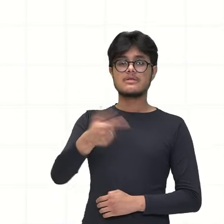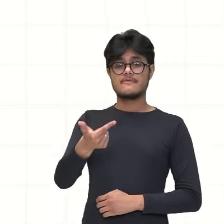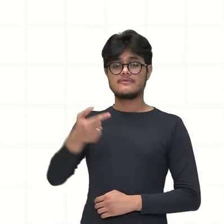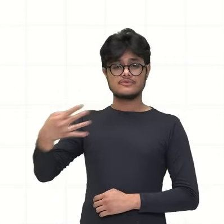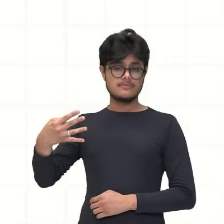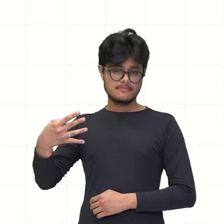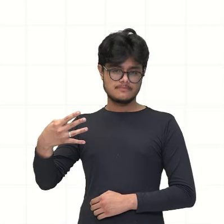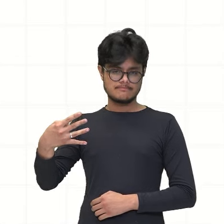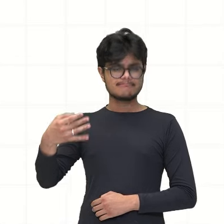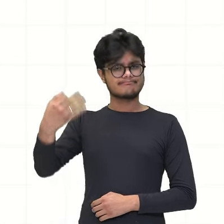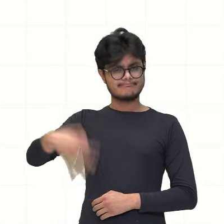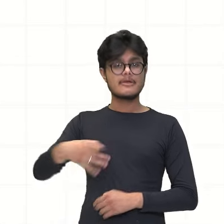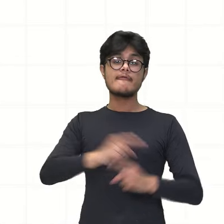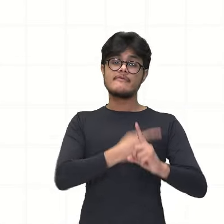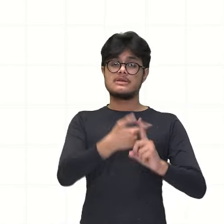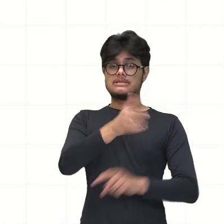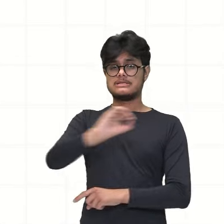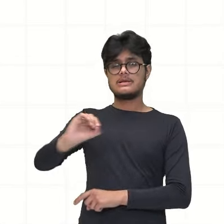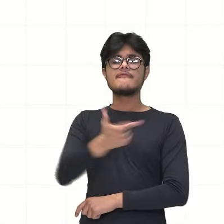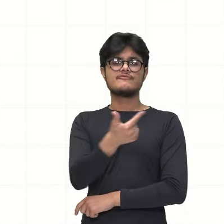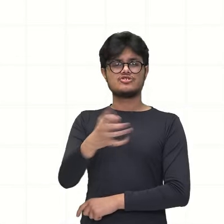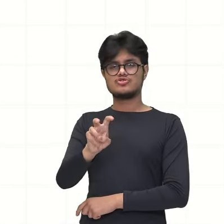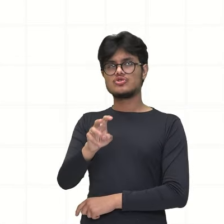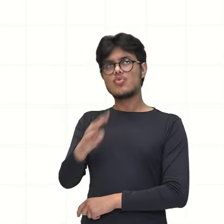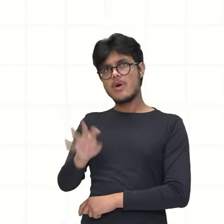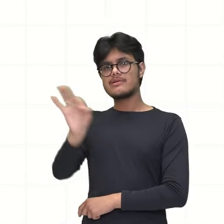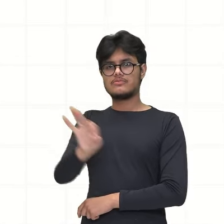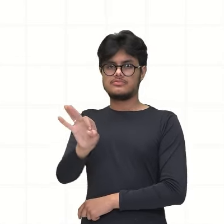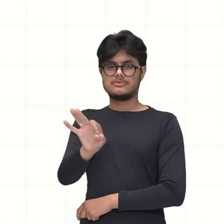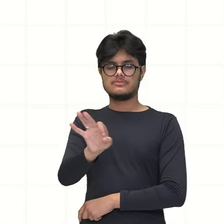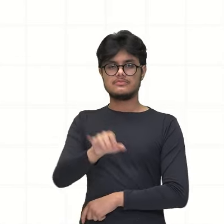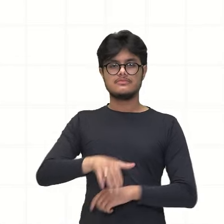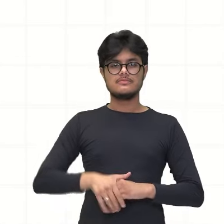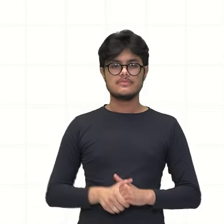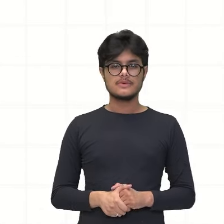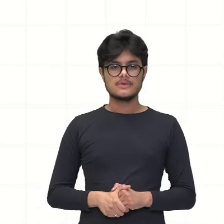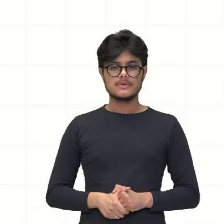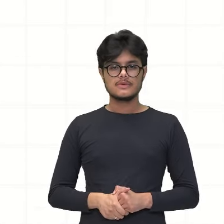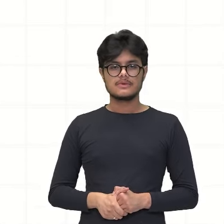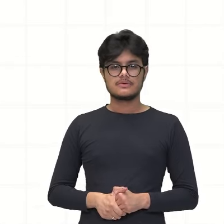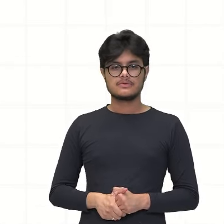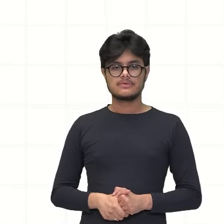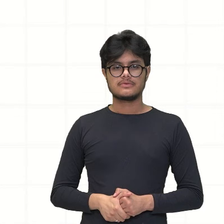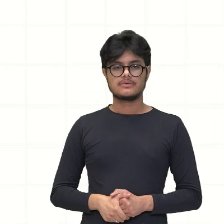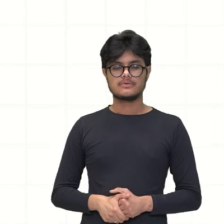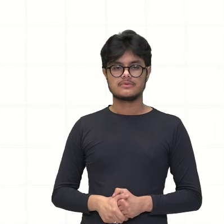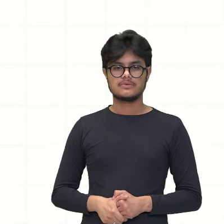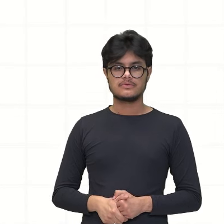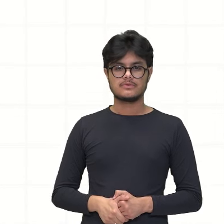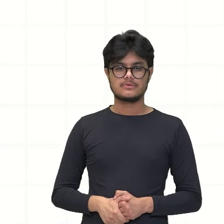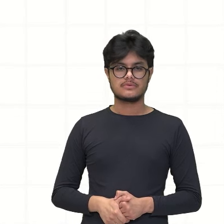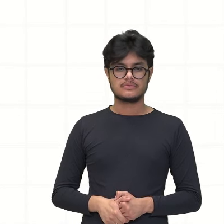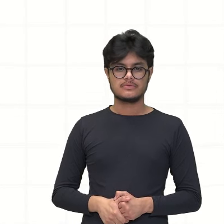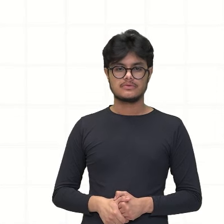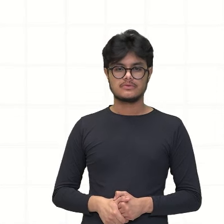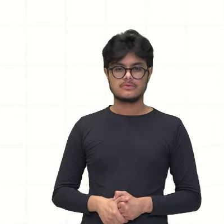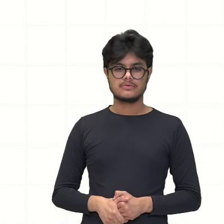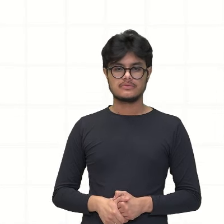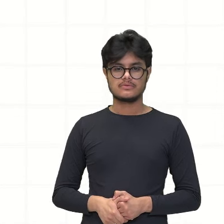0,24. Multiplicando por 100, isso aqui daria um valor de 100%. Então, 0,24